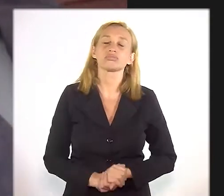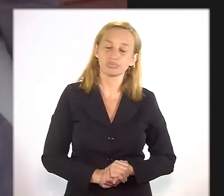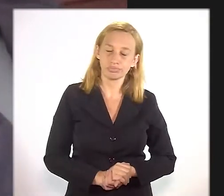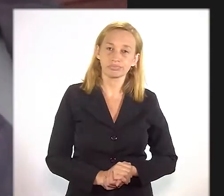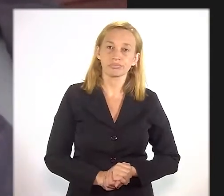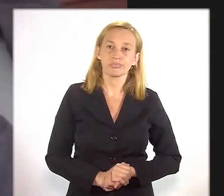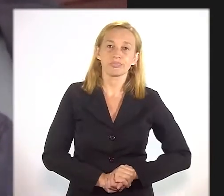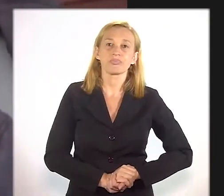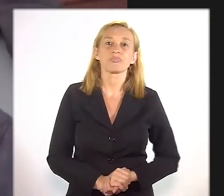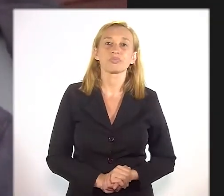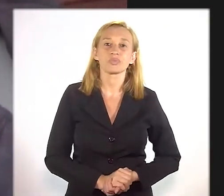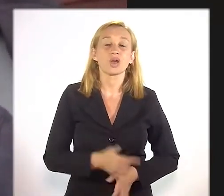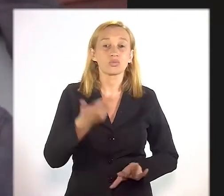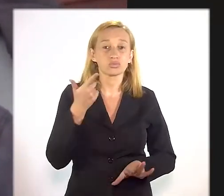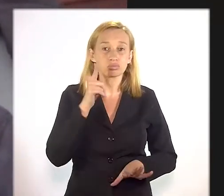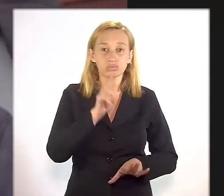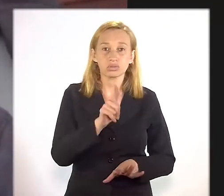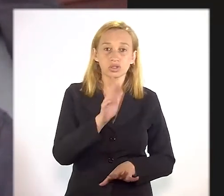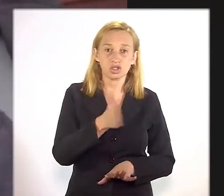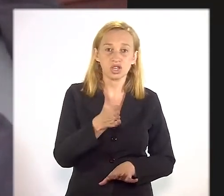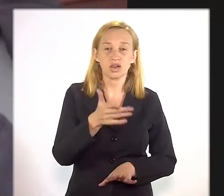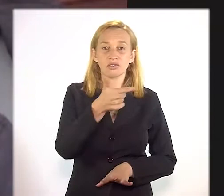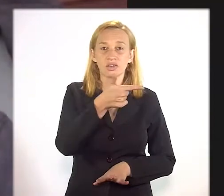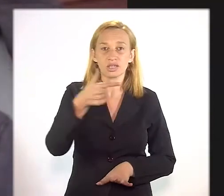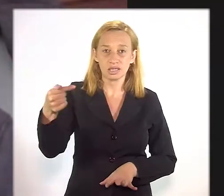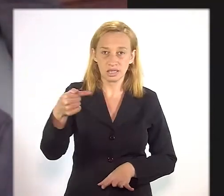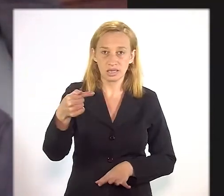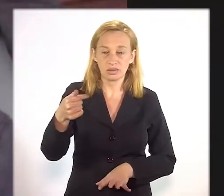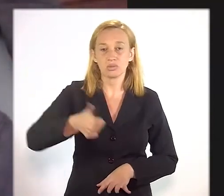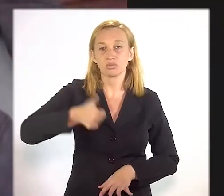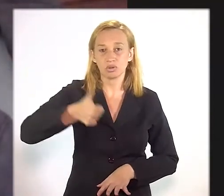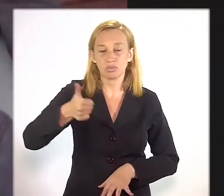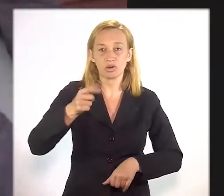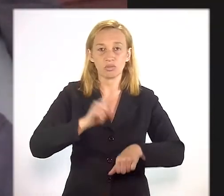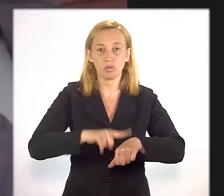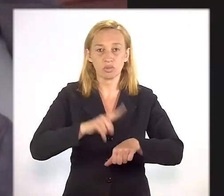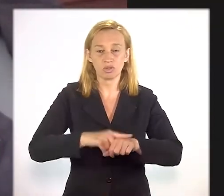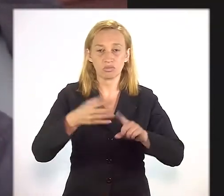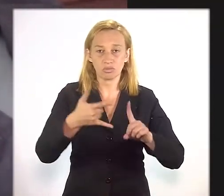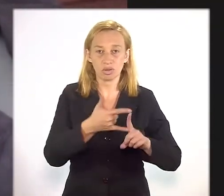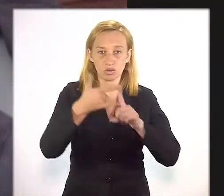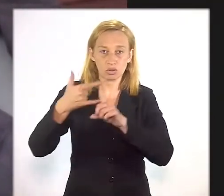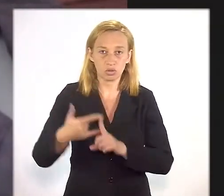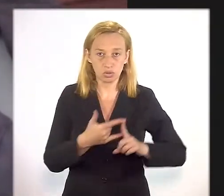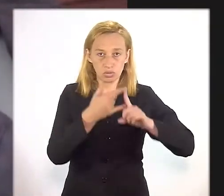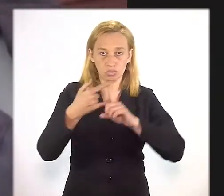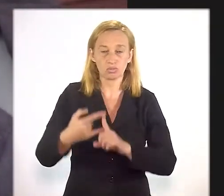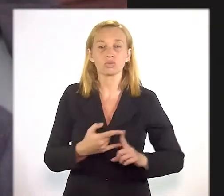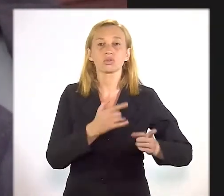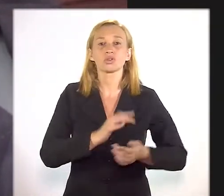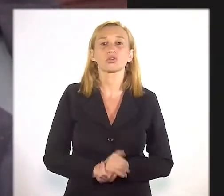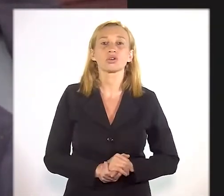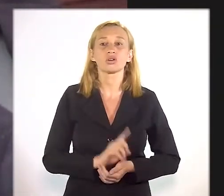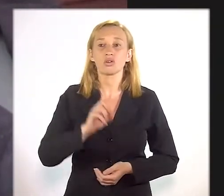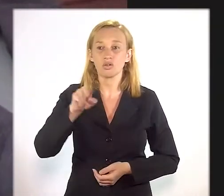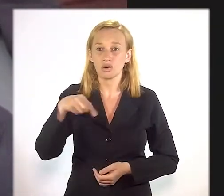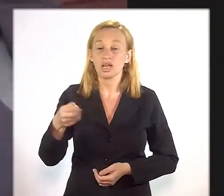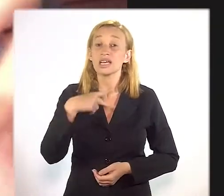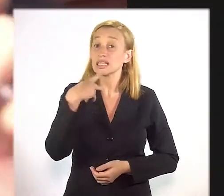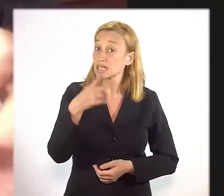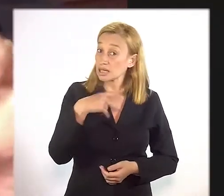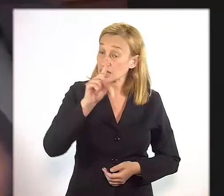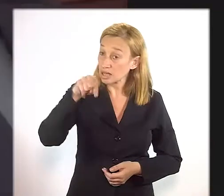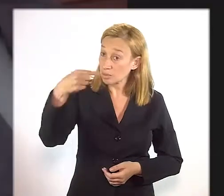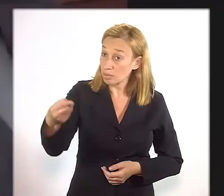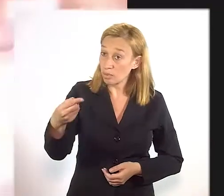com os 38. Elas conseguiram chegar a 26 no primeiro dia. No segundo dia, eu disse-lhes para, através